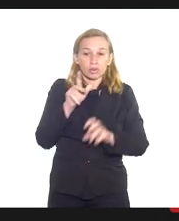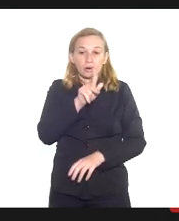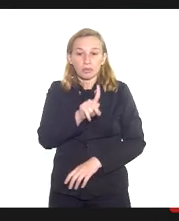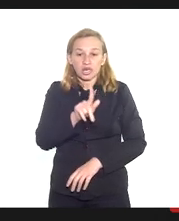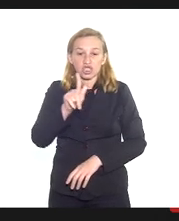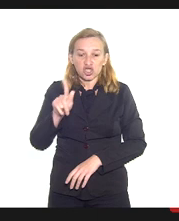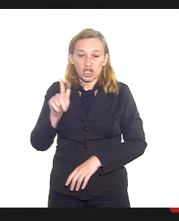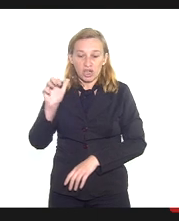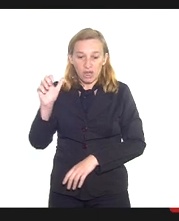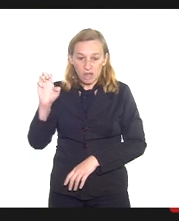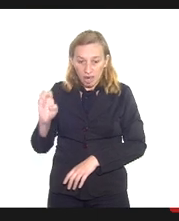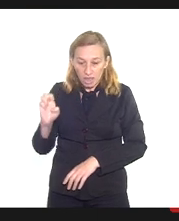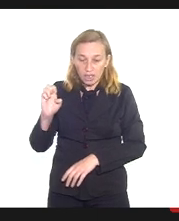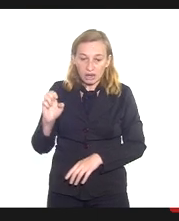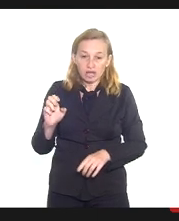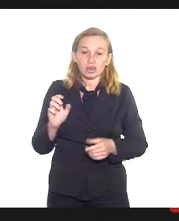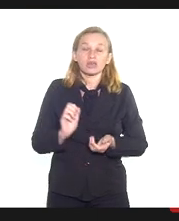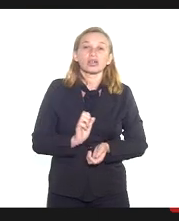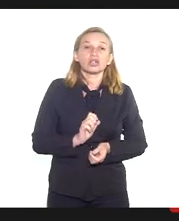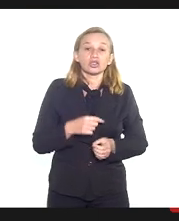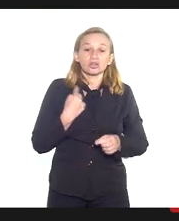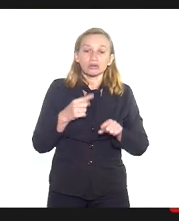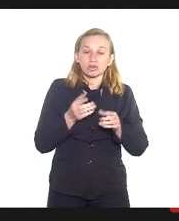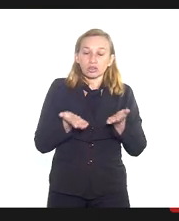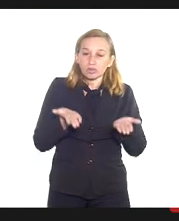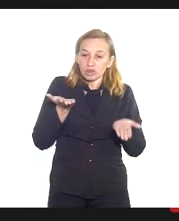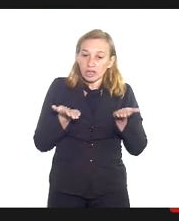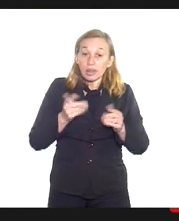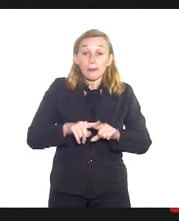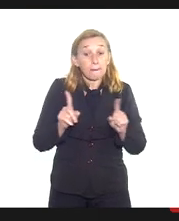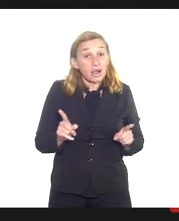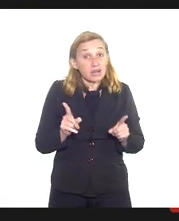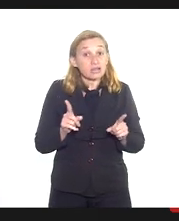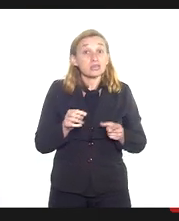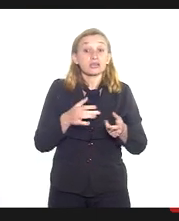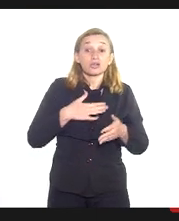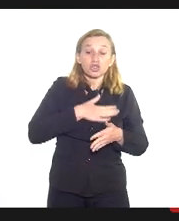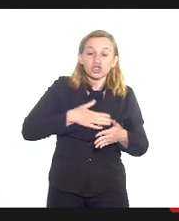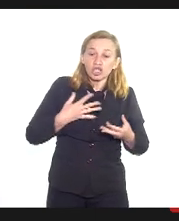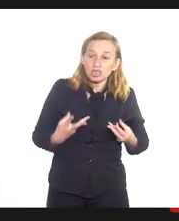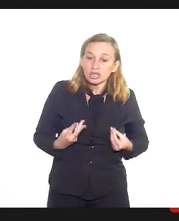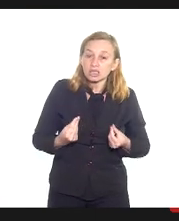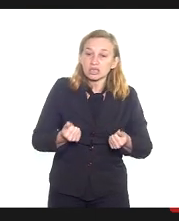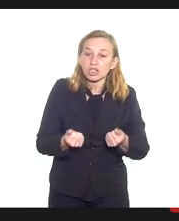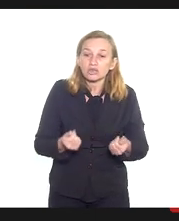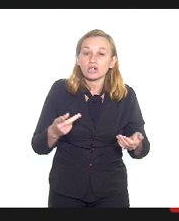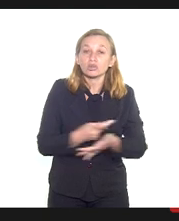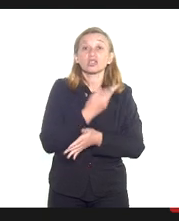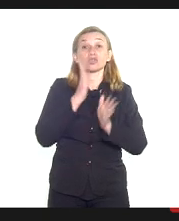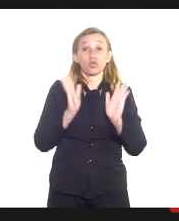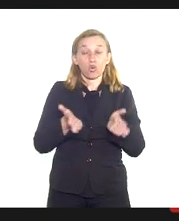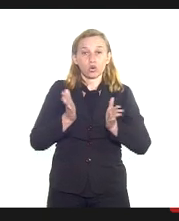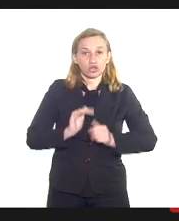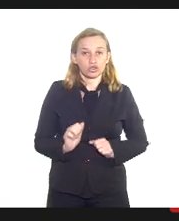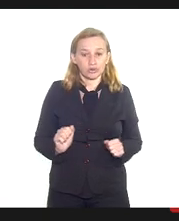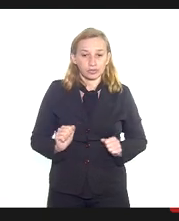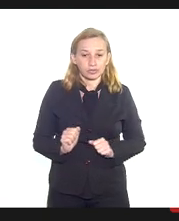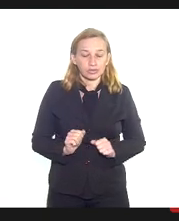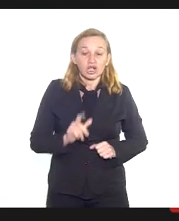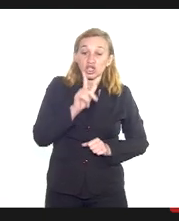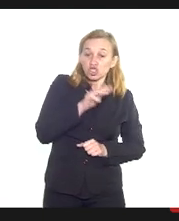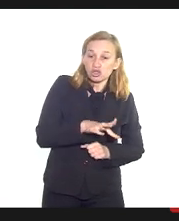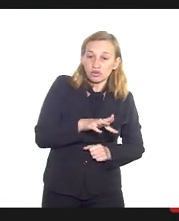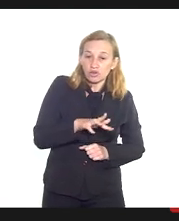PGE quanto da AF15, nós estamos alinhados nas proposições, mas nós gostaríamos de sensibilizá-los com o que está acontecendo hoje. diferentemente do